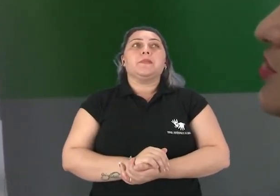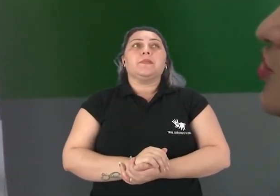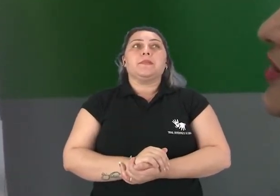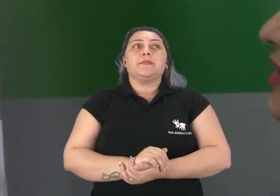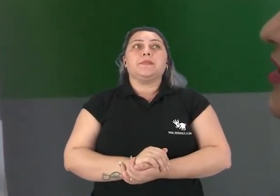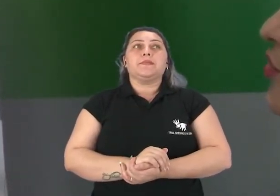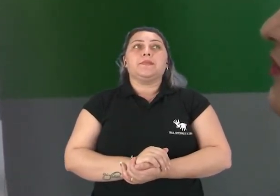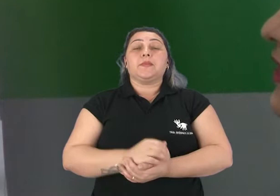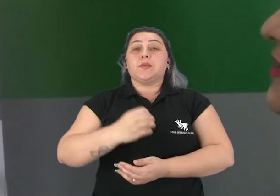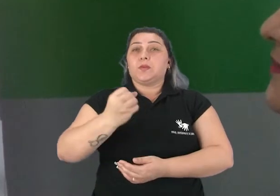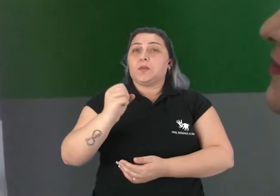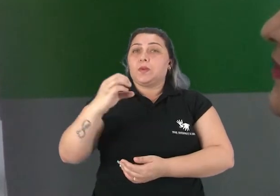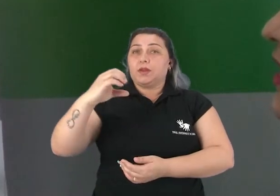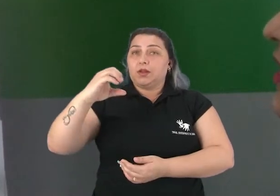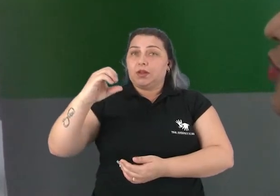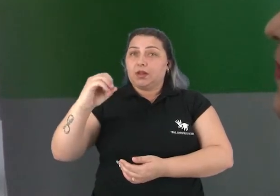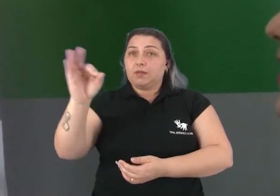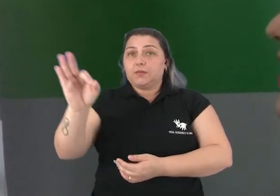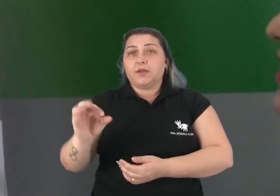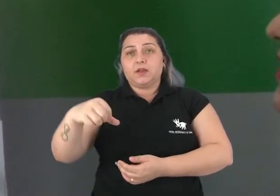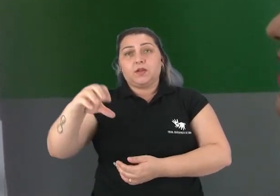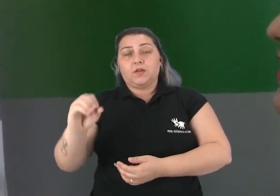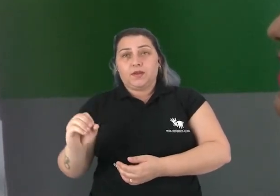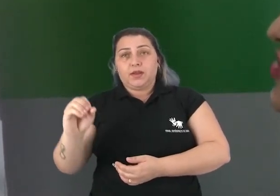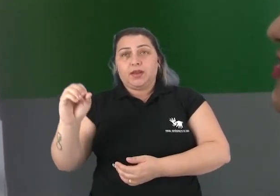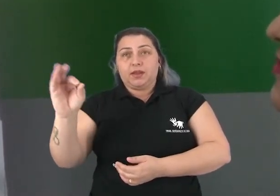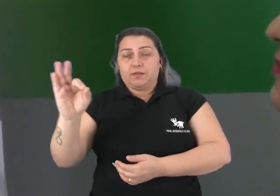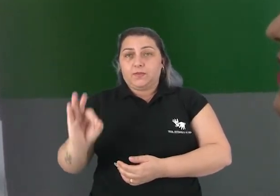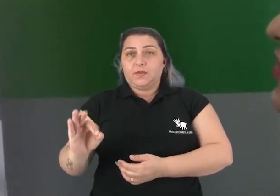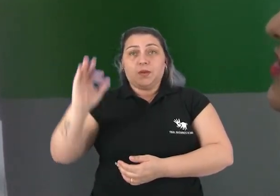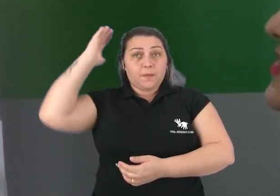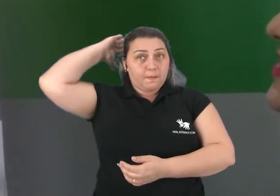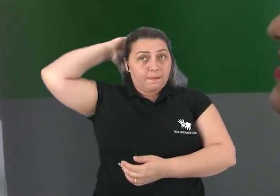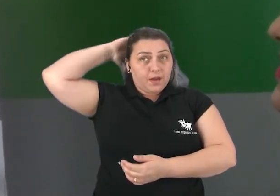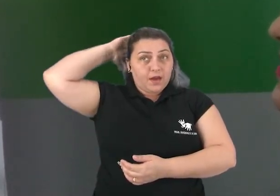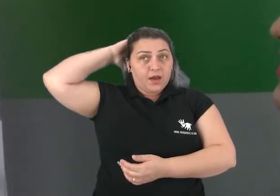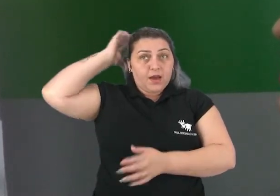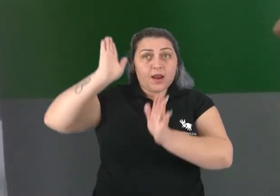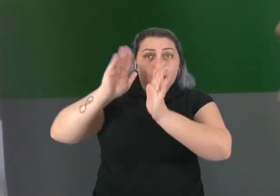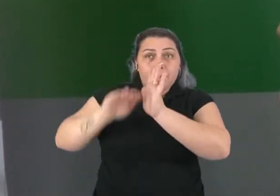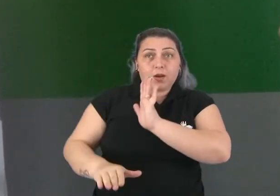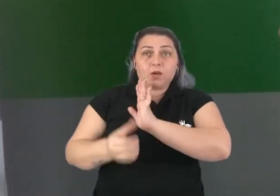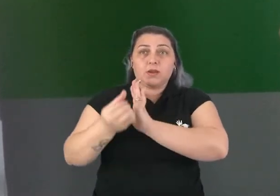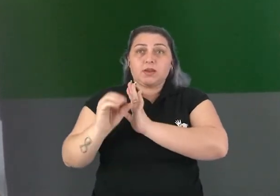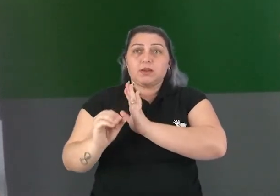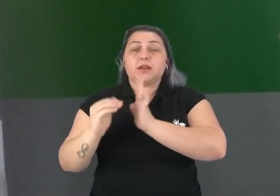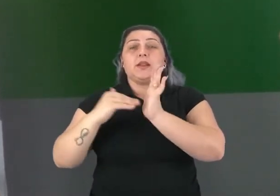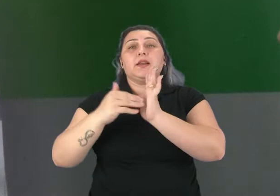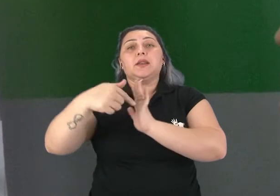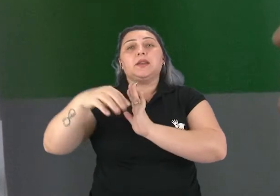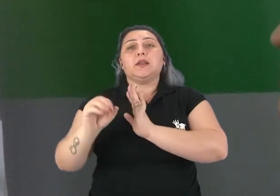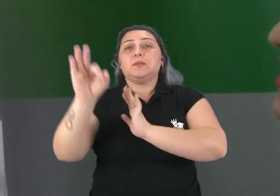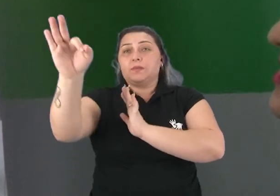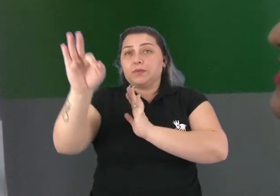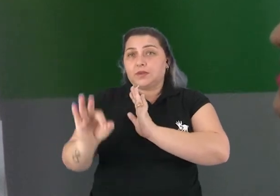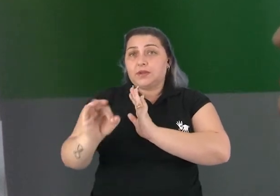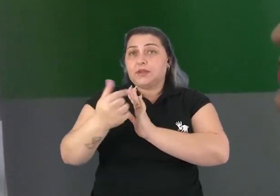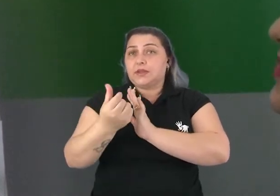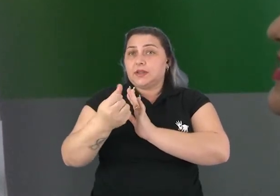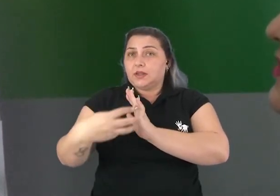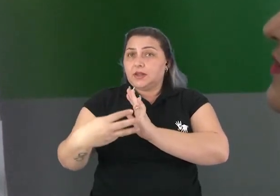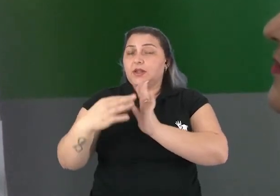região aqui de 80% a 90%. E o Pará é a taxa menor de 60% a 70%, de